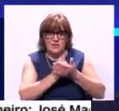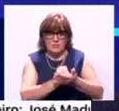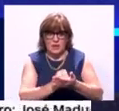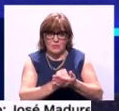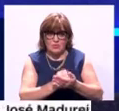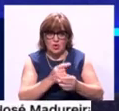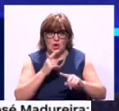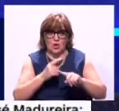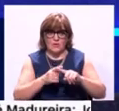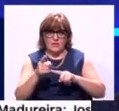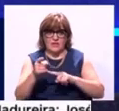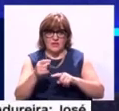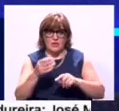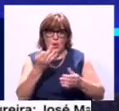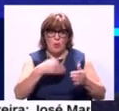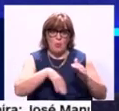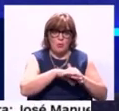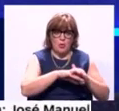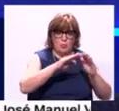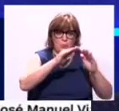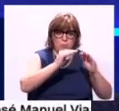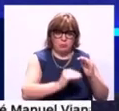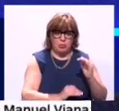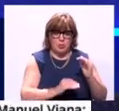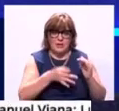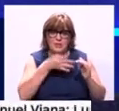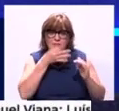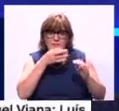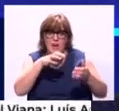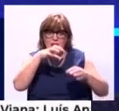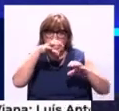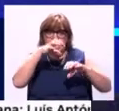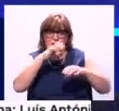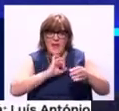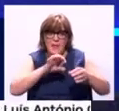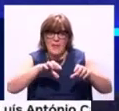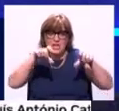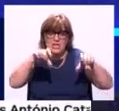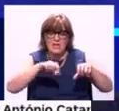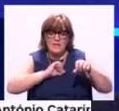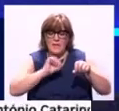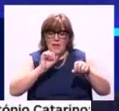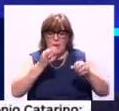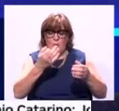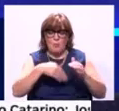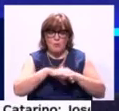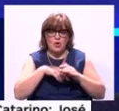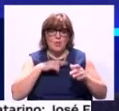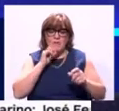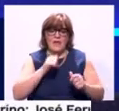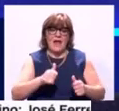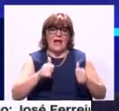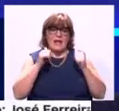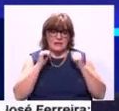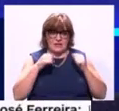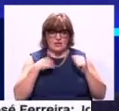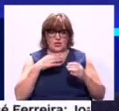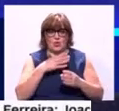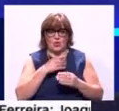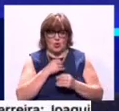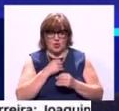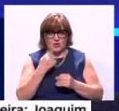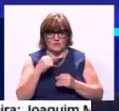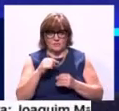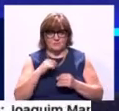do Oliveirense, quase, que do Futebol Clube Porto. Estamos a falar de Futebol Clube Porto. Eu não posso estar no sítio atrás, porque eu